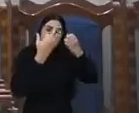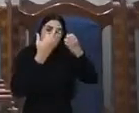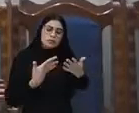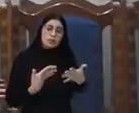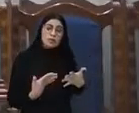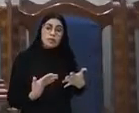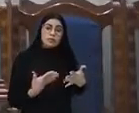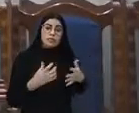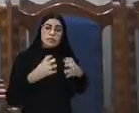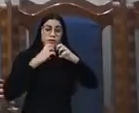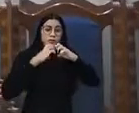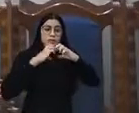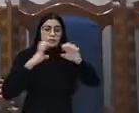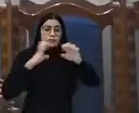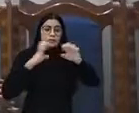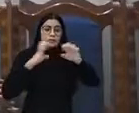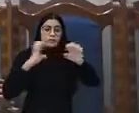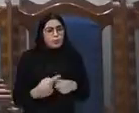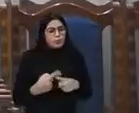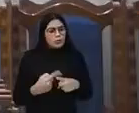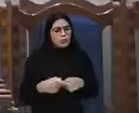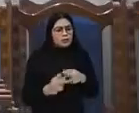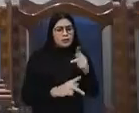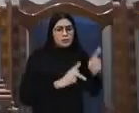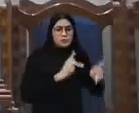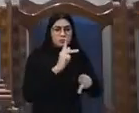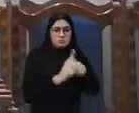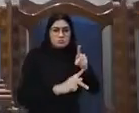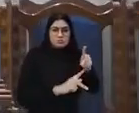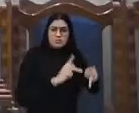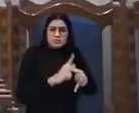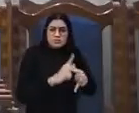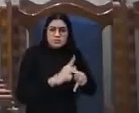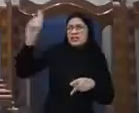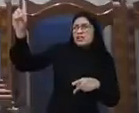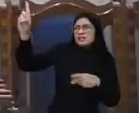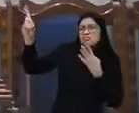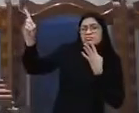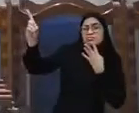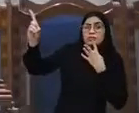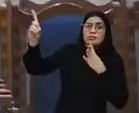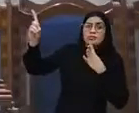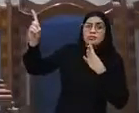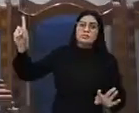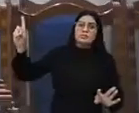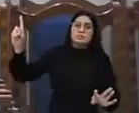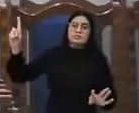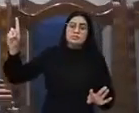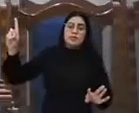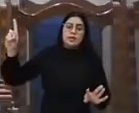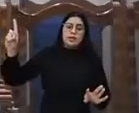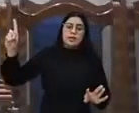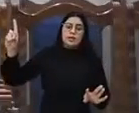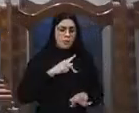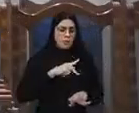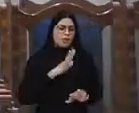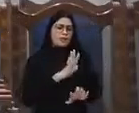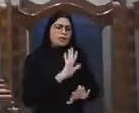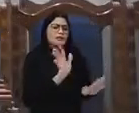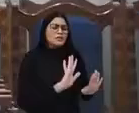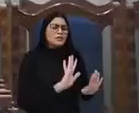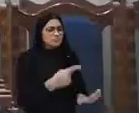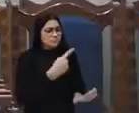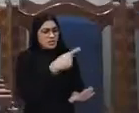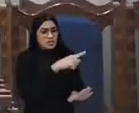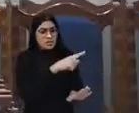aquelas estátuas, aquelas imagens, aqueles altares de idolatria. Aí Paulo disse: não, esses deuses aí